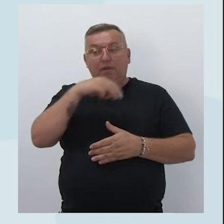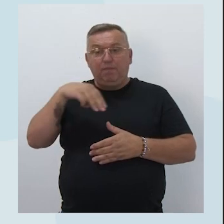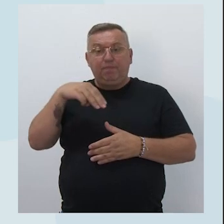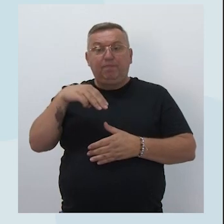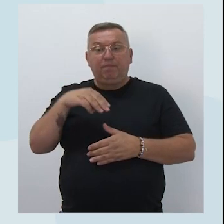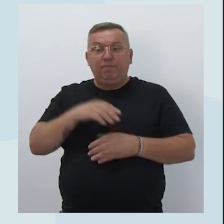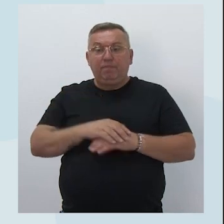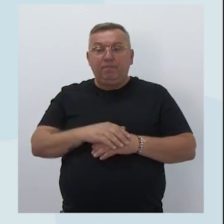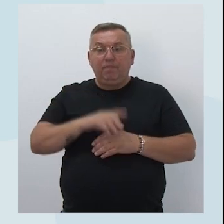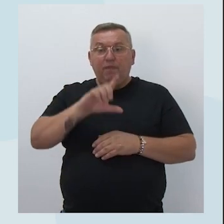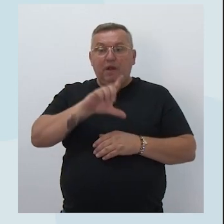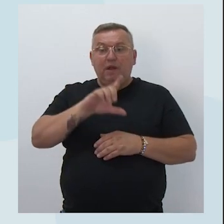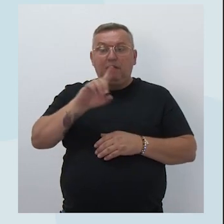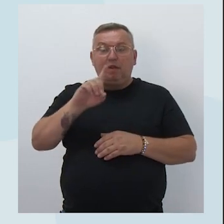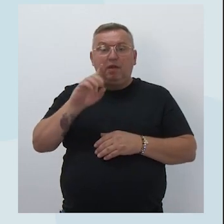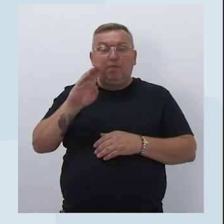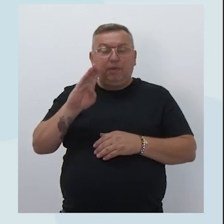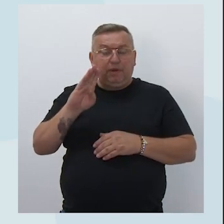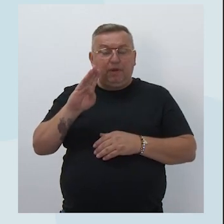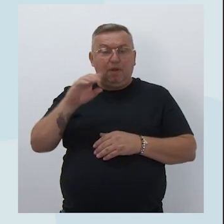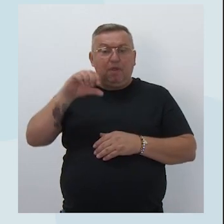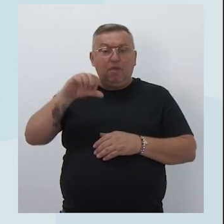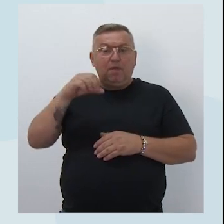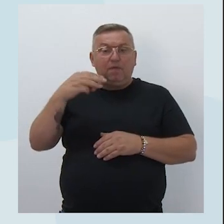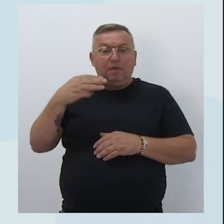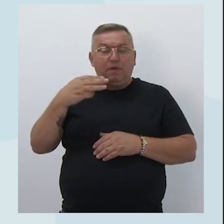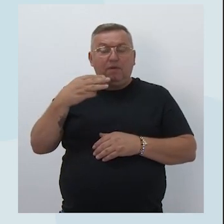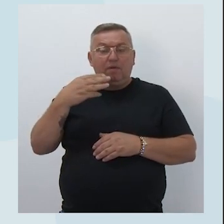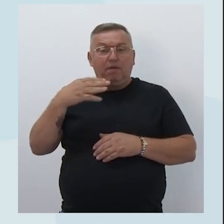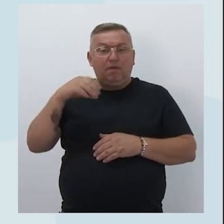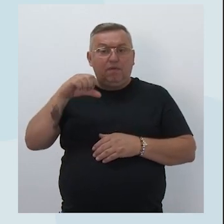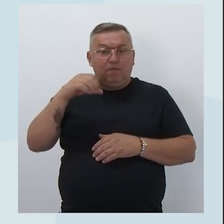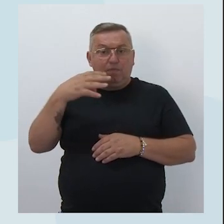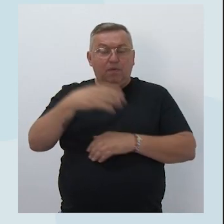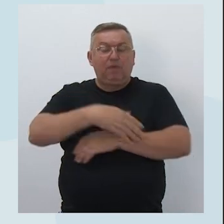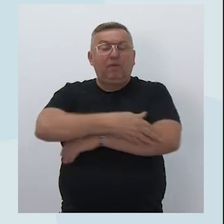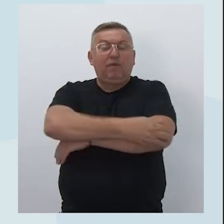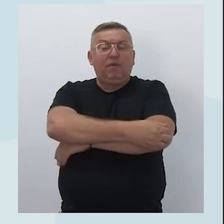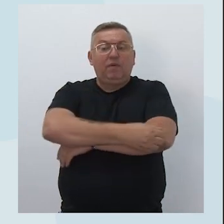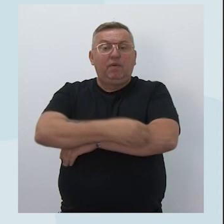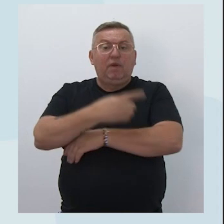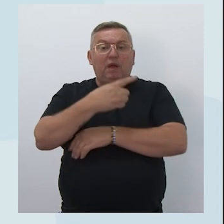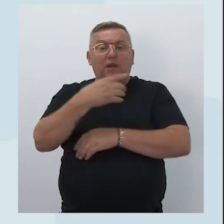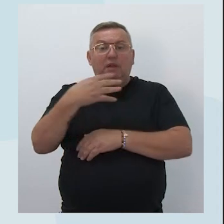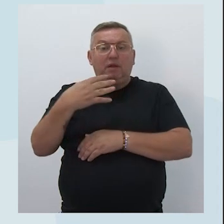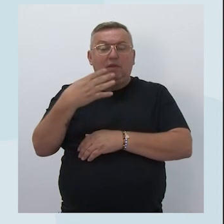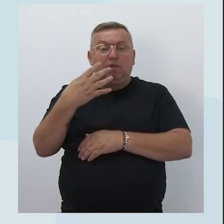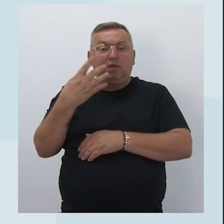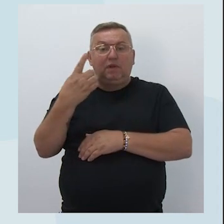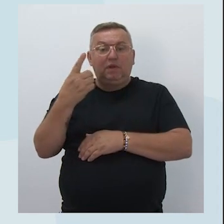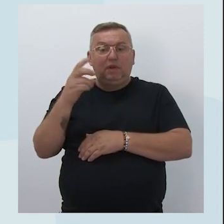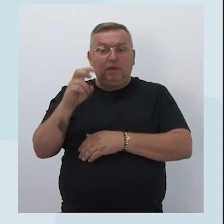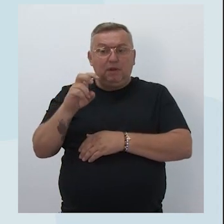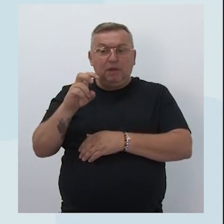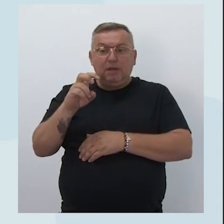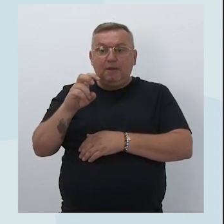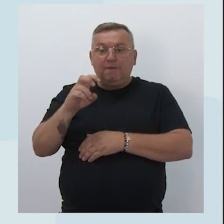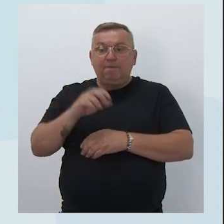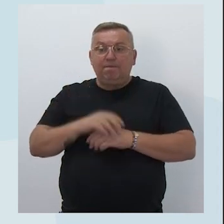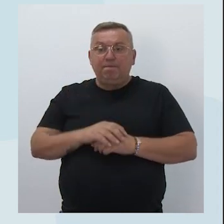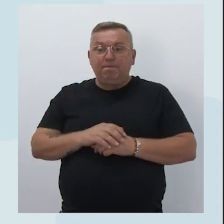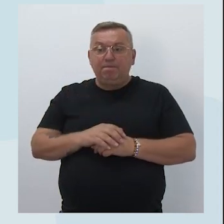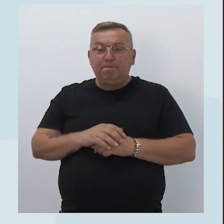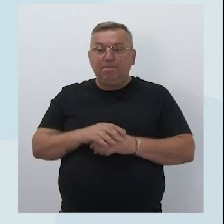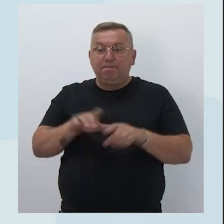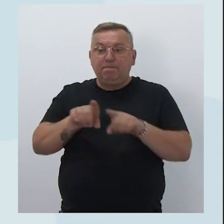LDB 9394, a 13.415, que altera alguns artigos da LDB,